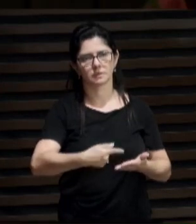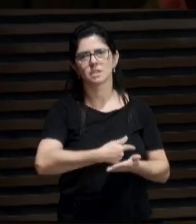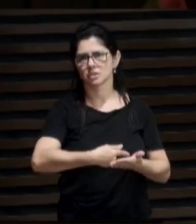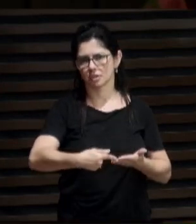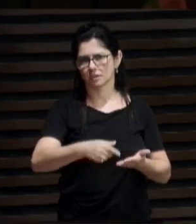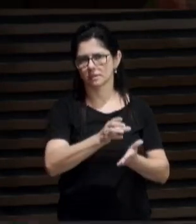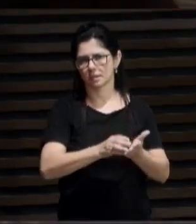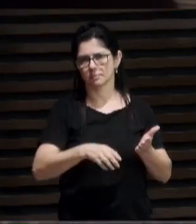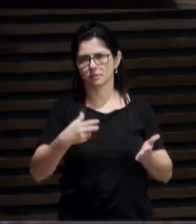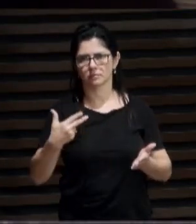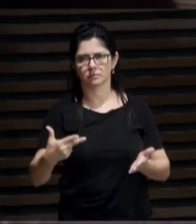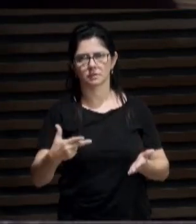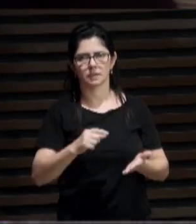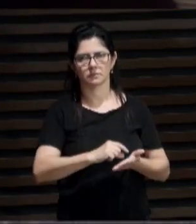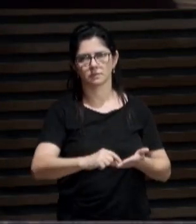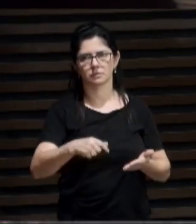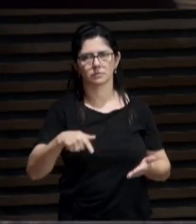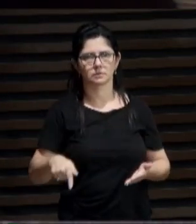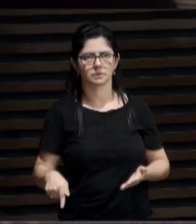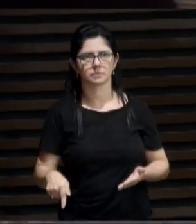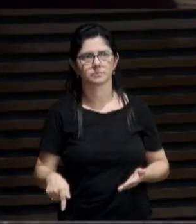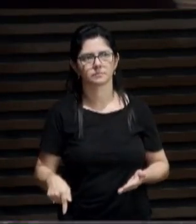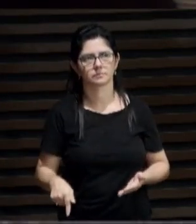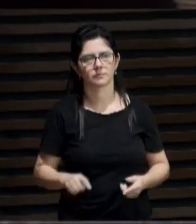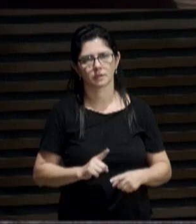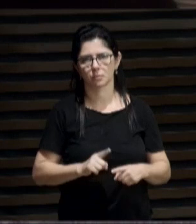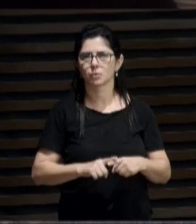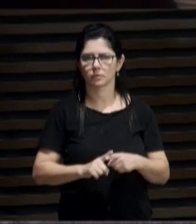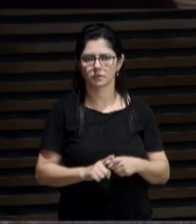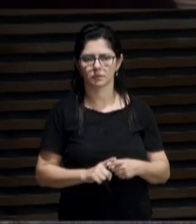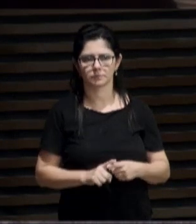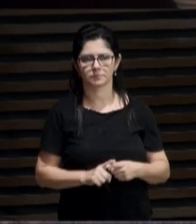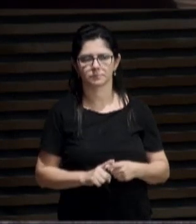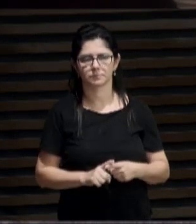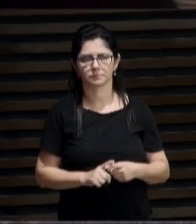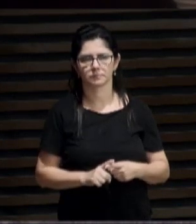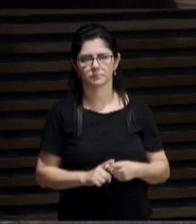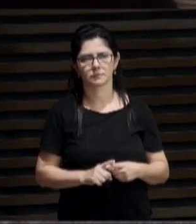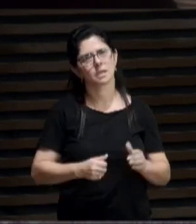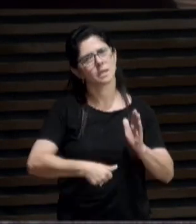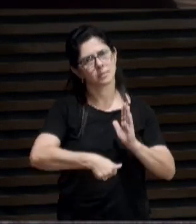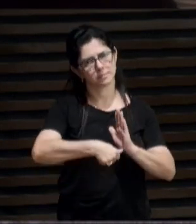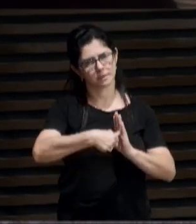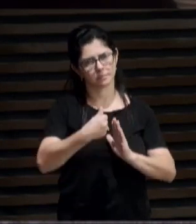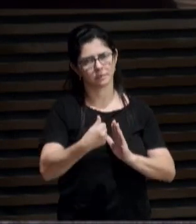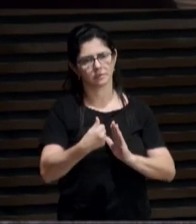Gênesis capítulo 3, versículo 7, porque aqui é